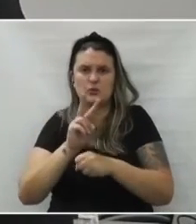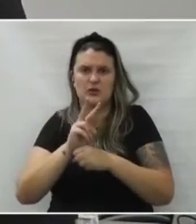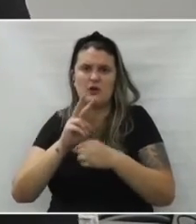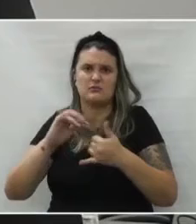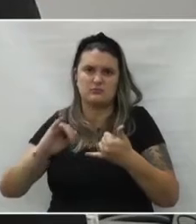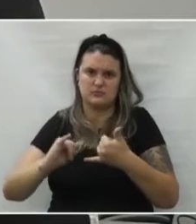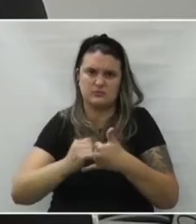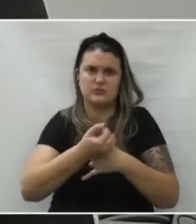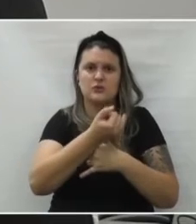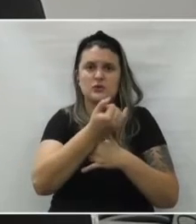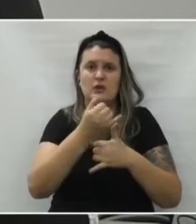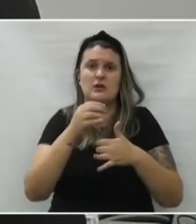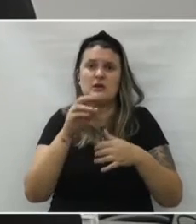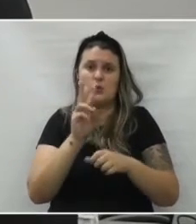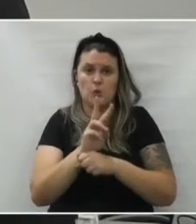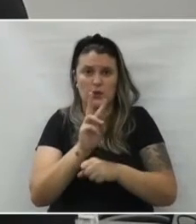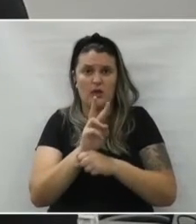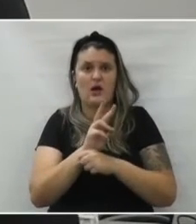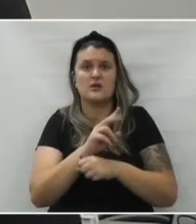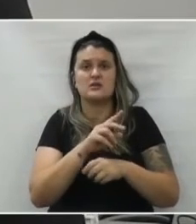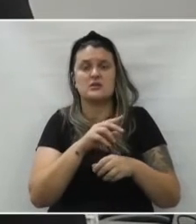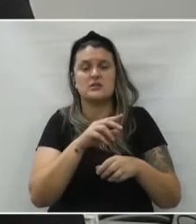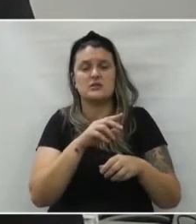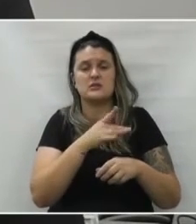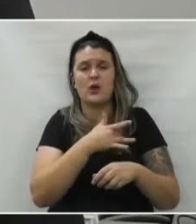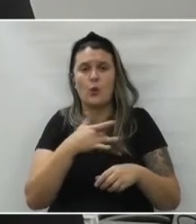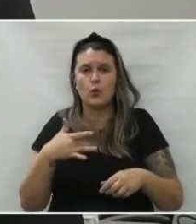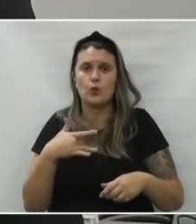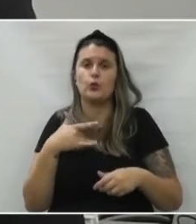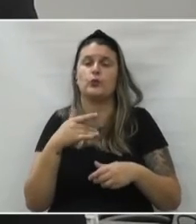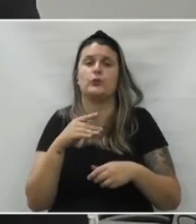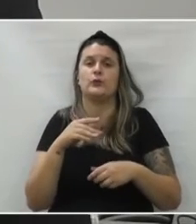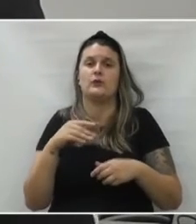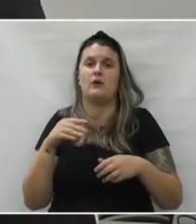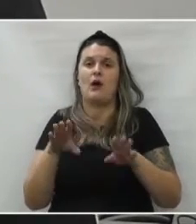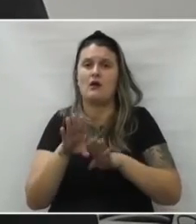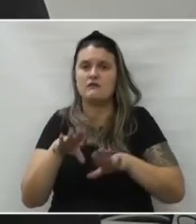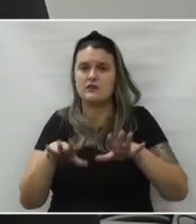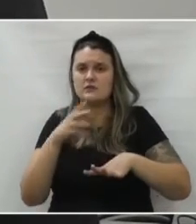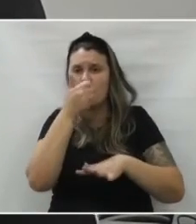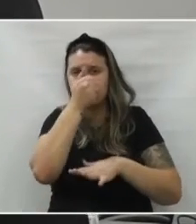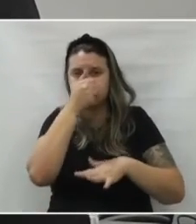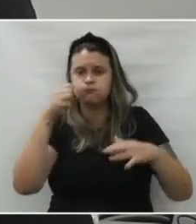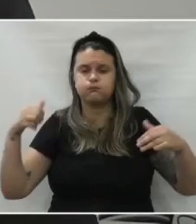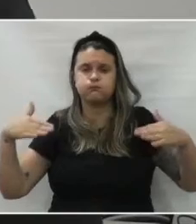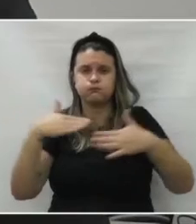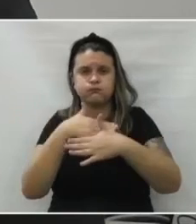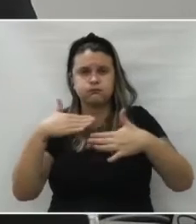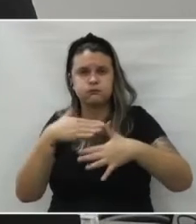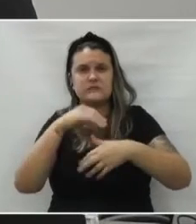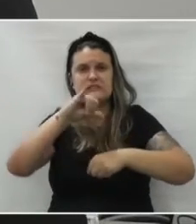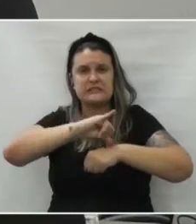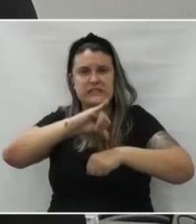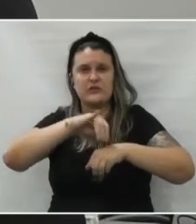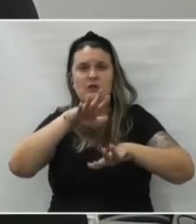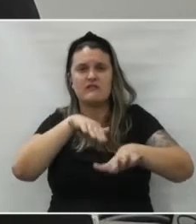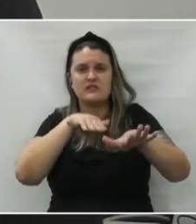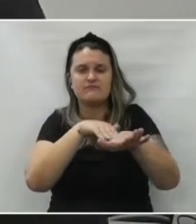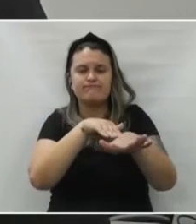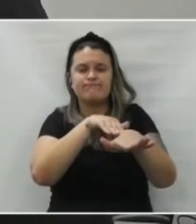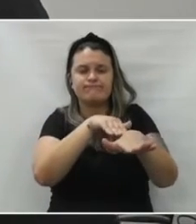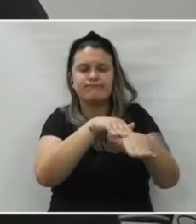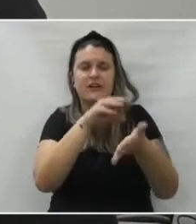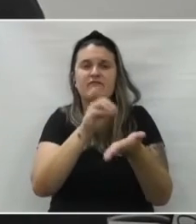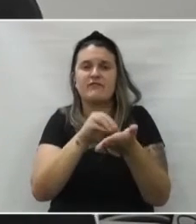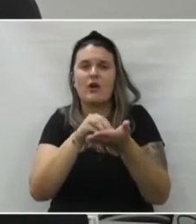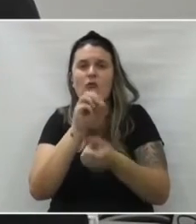conforto para o meio ambiente. A questão da circulação de veículos, motos, enfim, o nosso centro aí, falta de